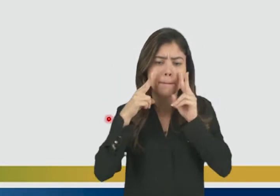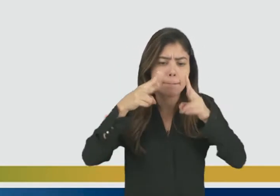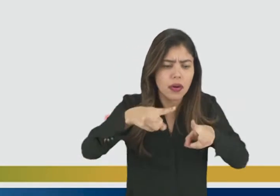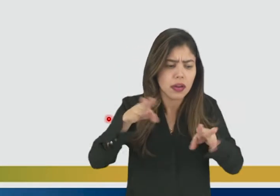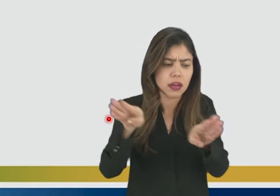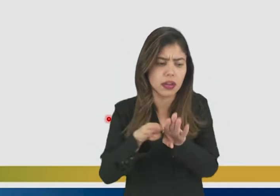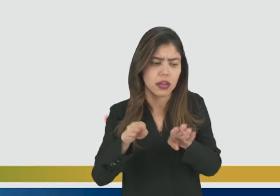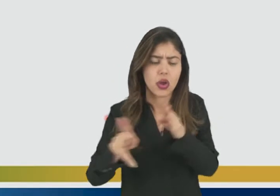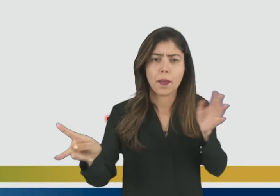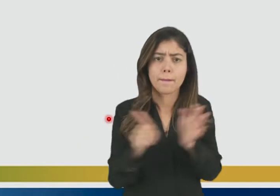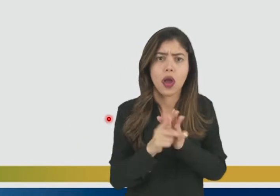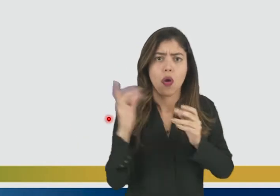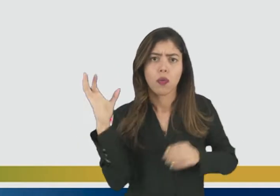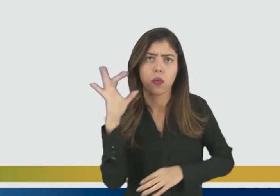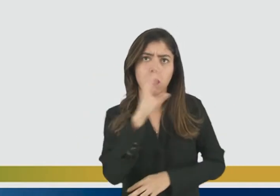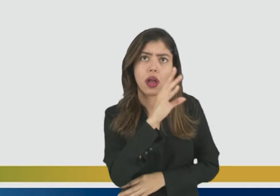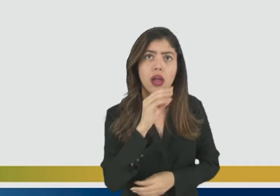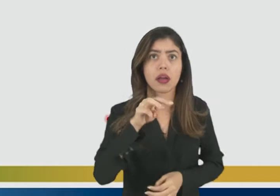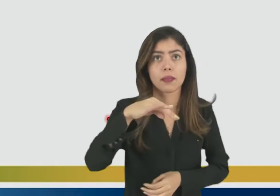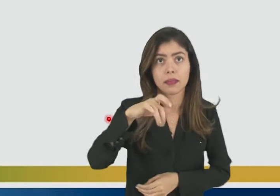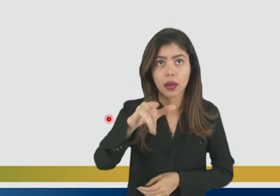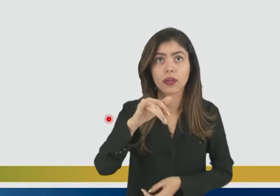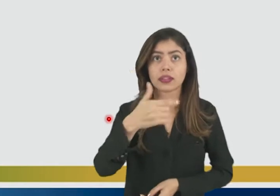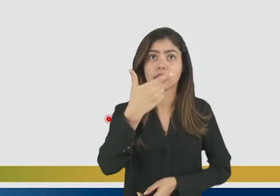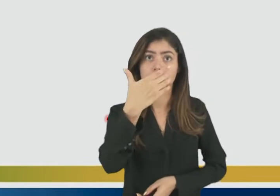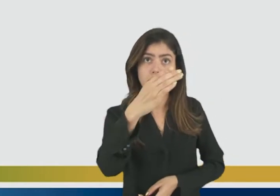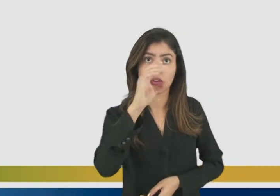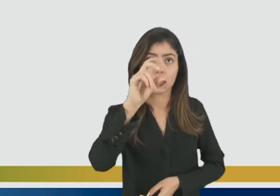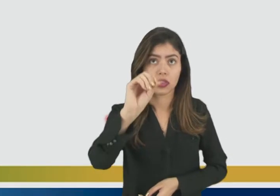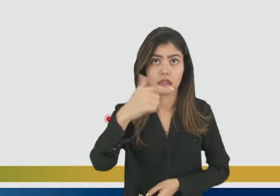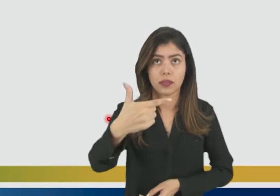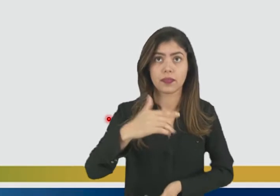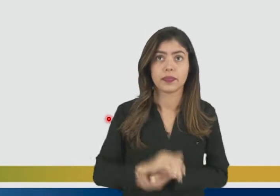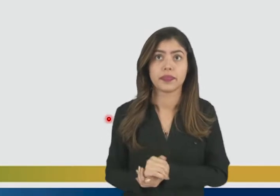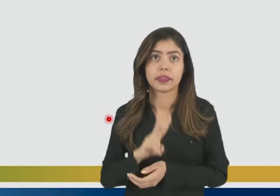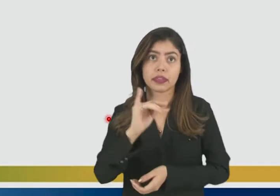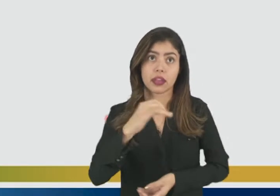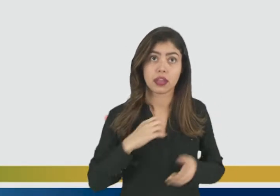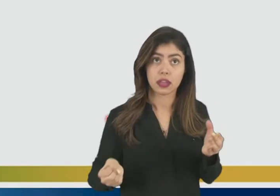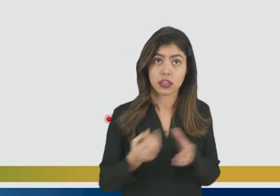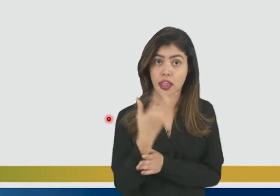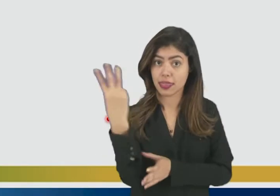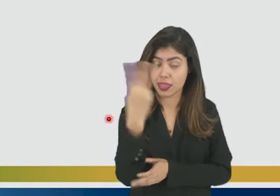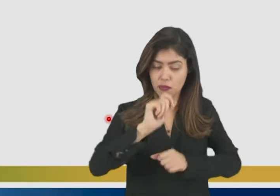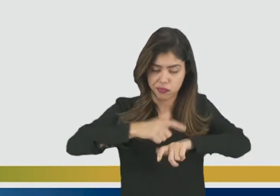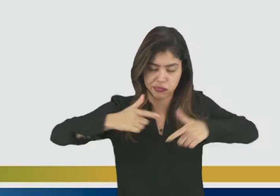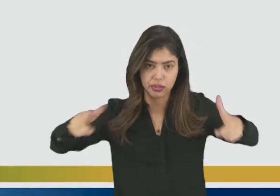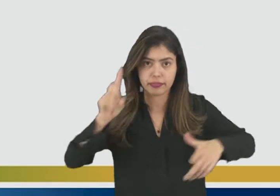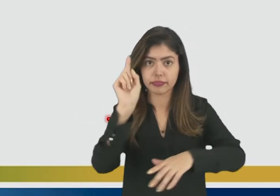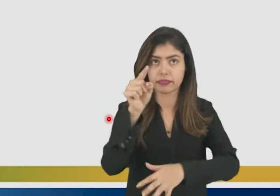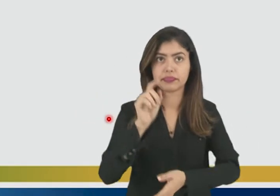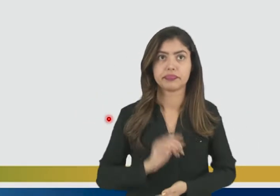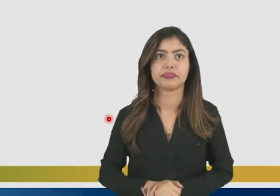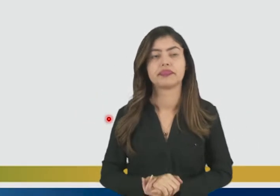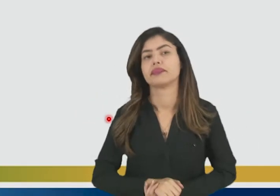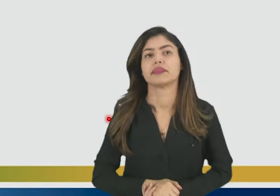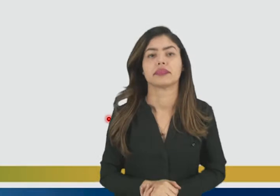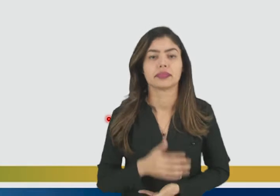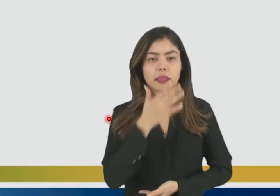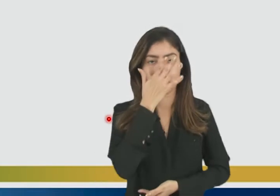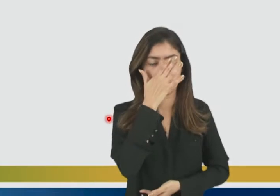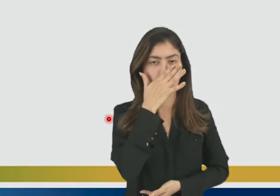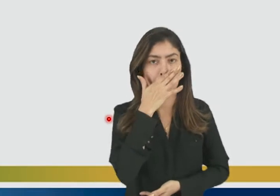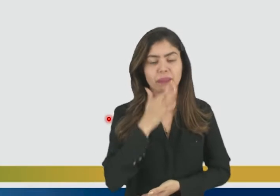da quantidade de calor obtido por mol de CO2 gerado, a ordem crescente desses três combustíveis é. Então, vamos